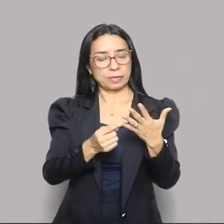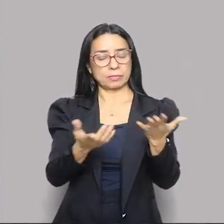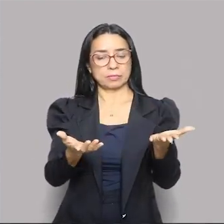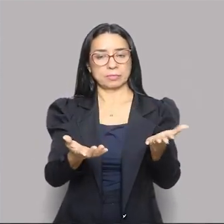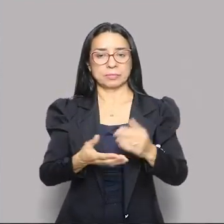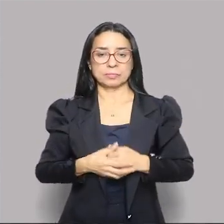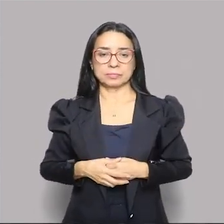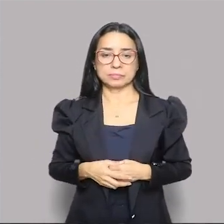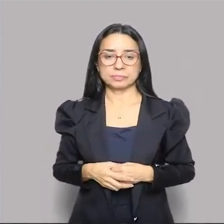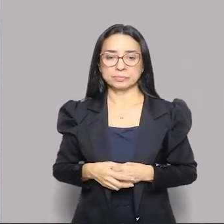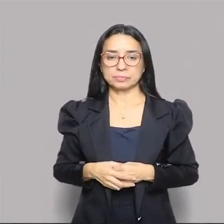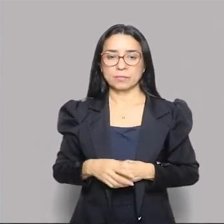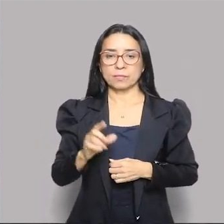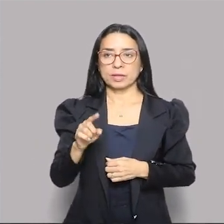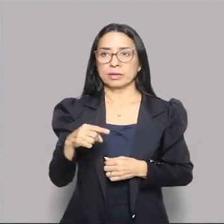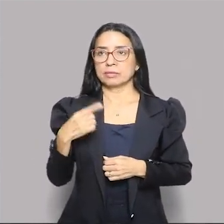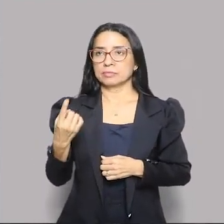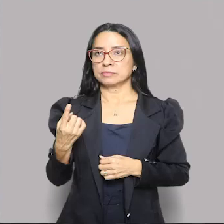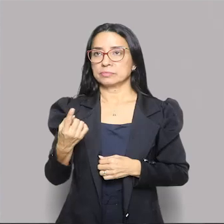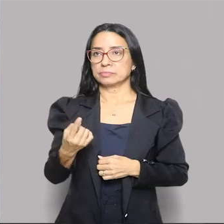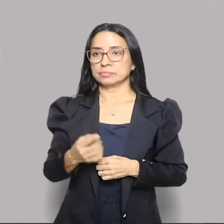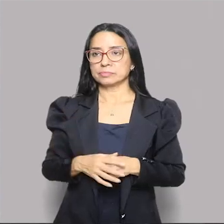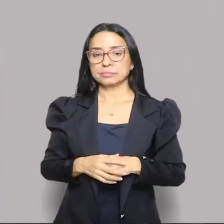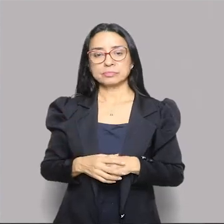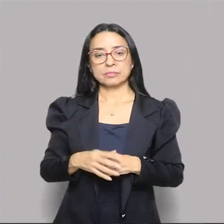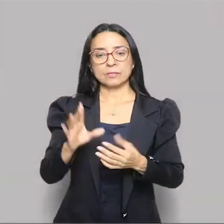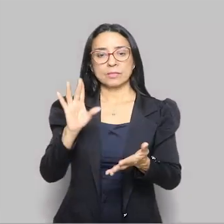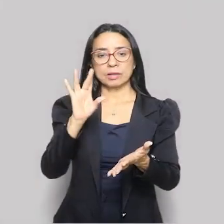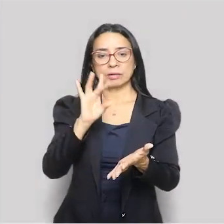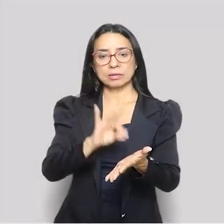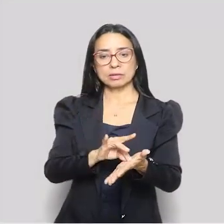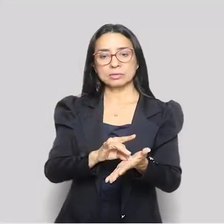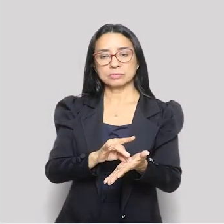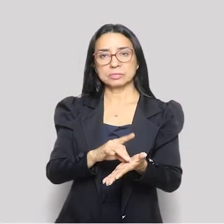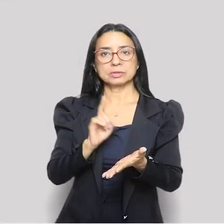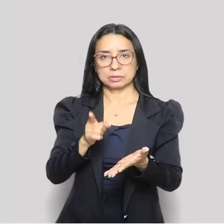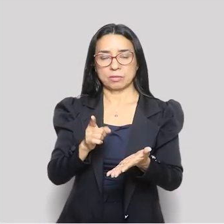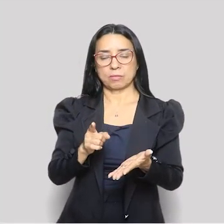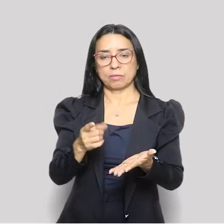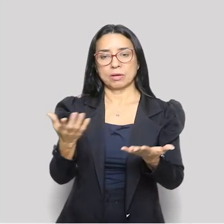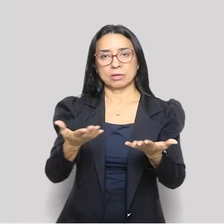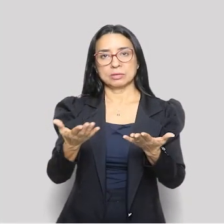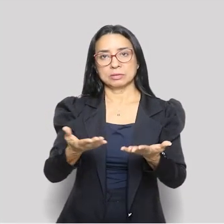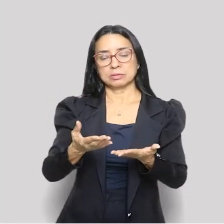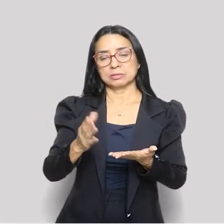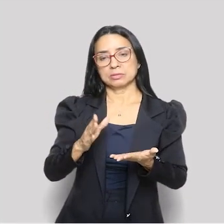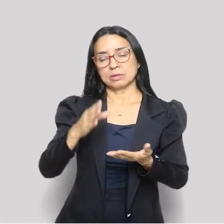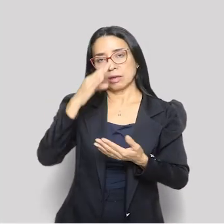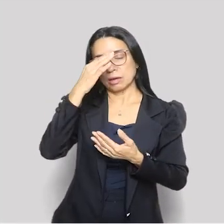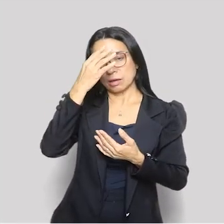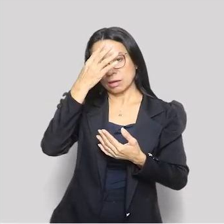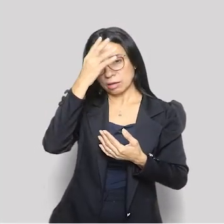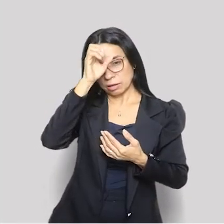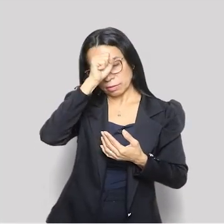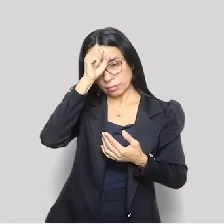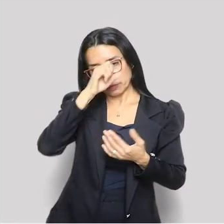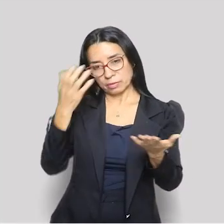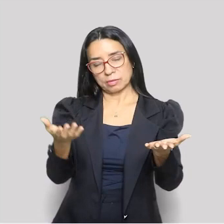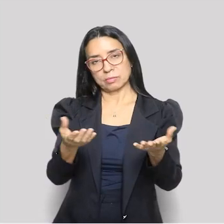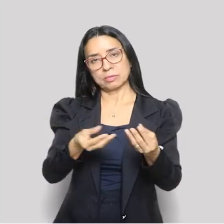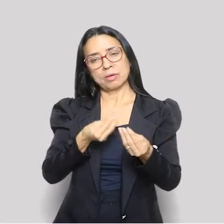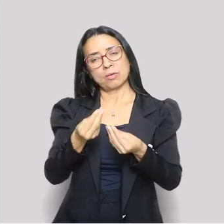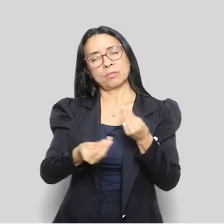agora uma estratégia argumentativa denominada como legitimação, que nós já aprendemos. O que é a legitimação? É a colocação